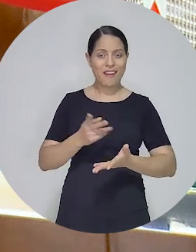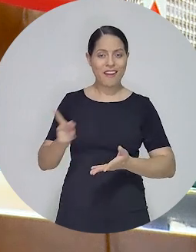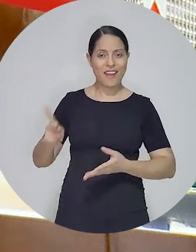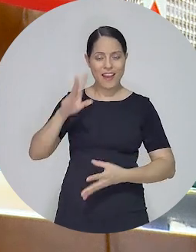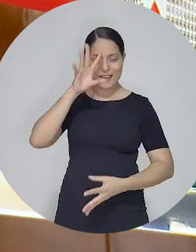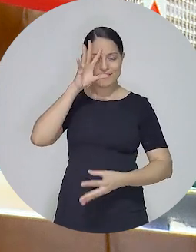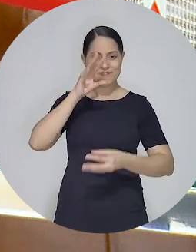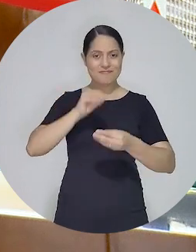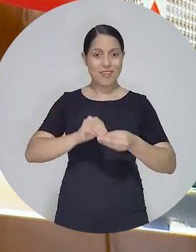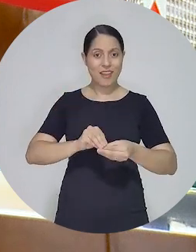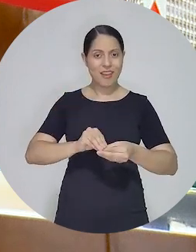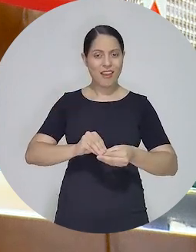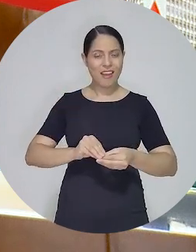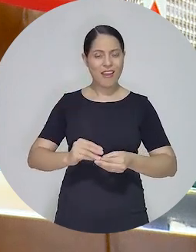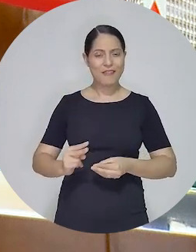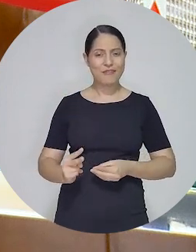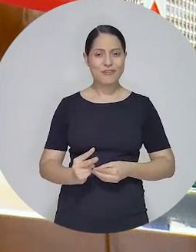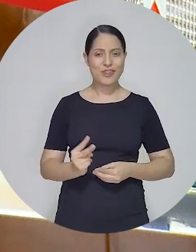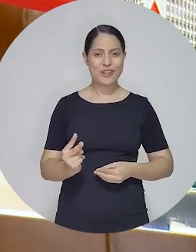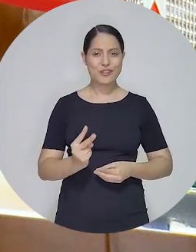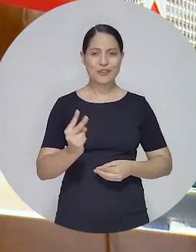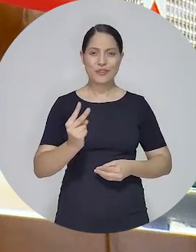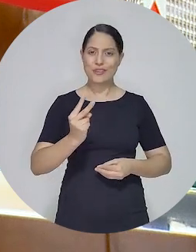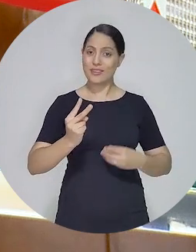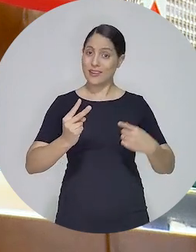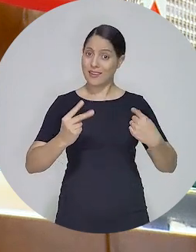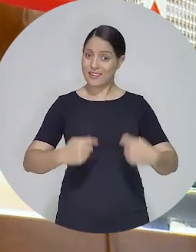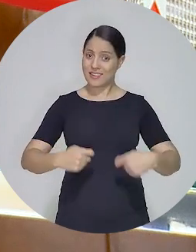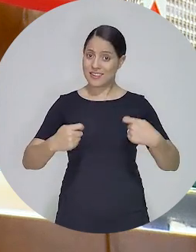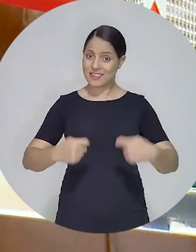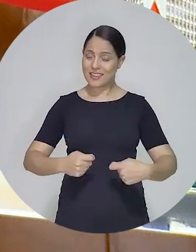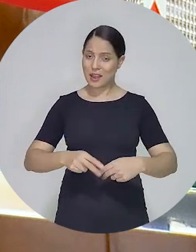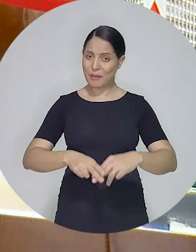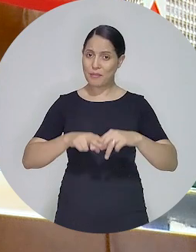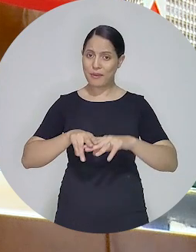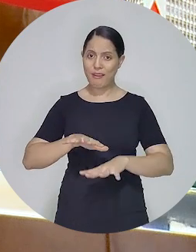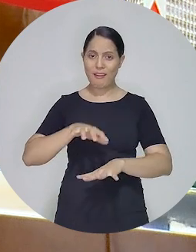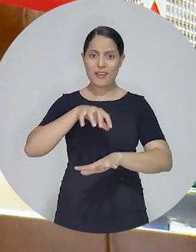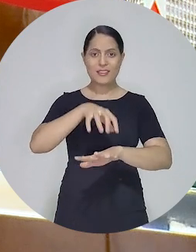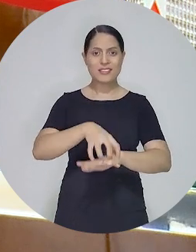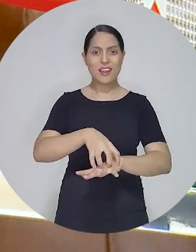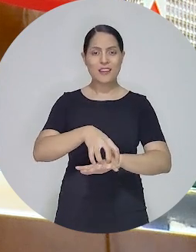são virtudes necessárias para liderar uma